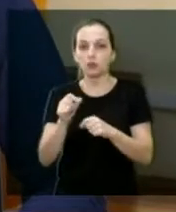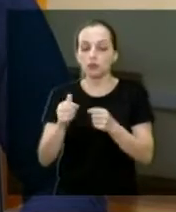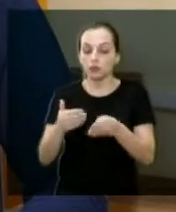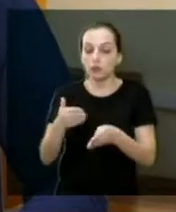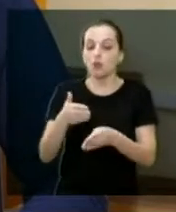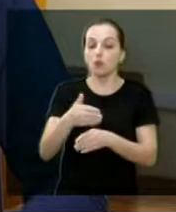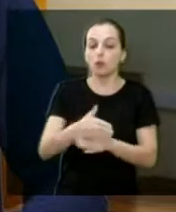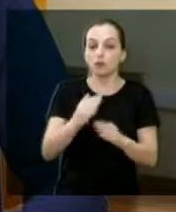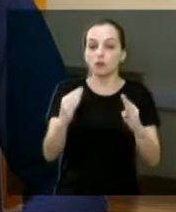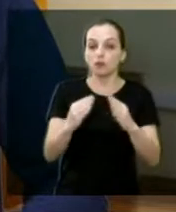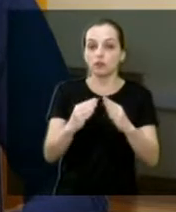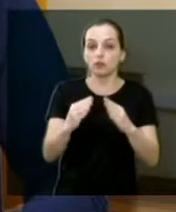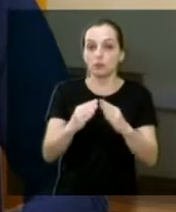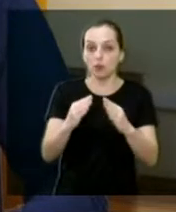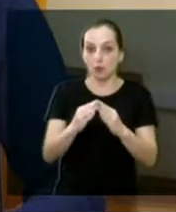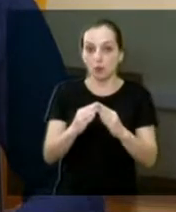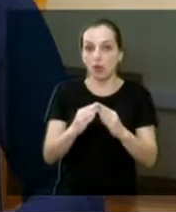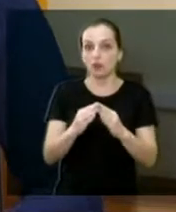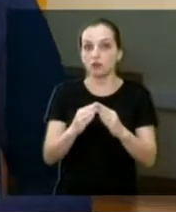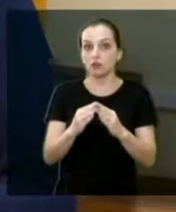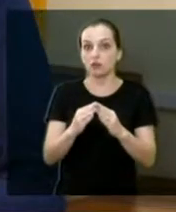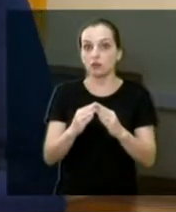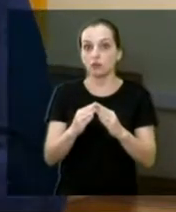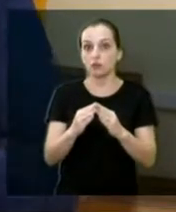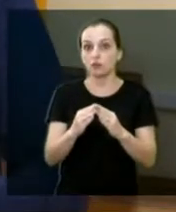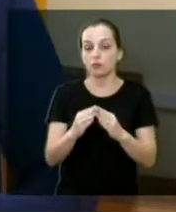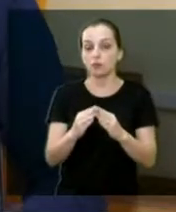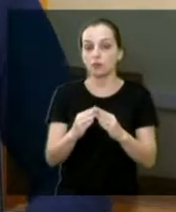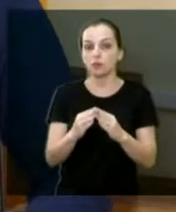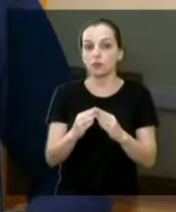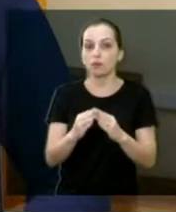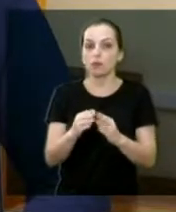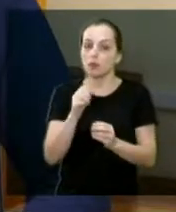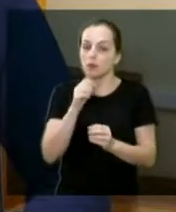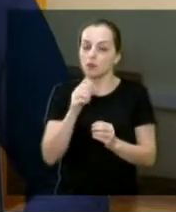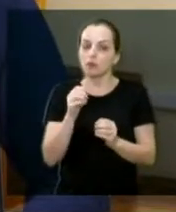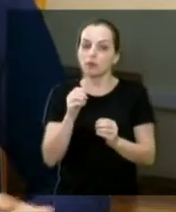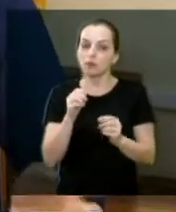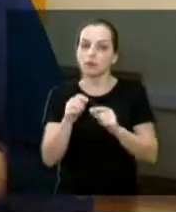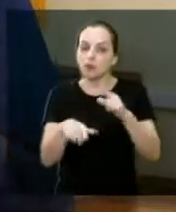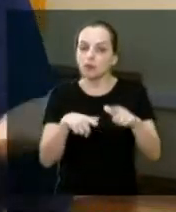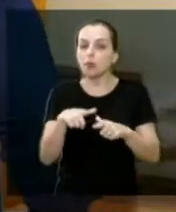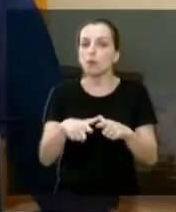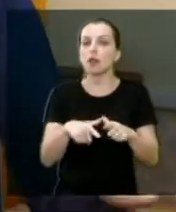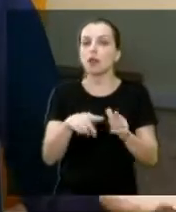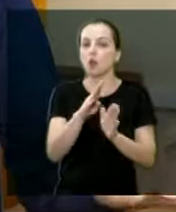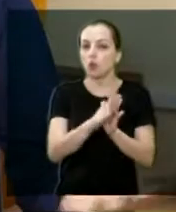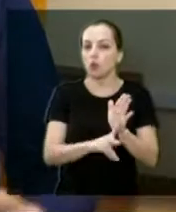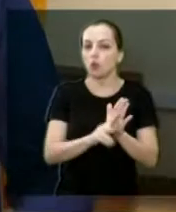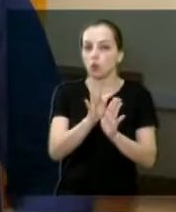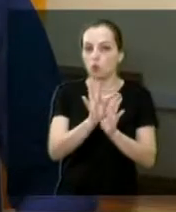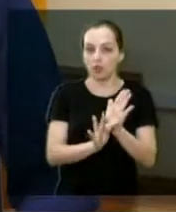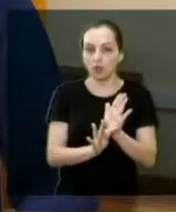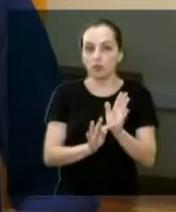casa, passei a matéria que tinham pedido para fazer no serviço especial e acabei no fim